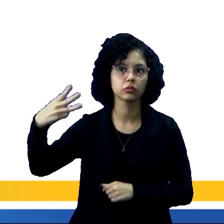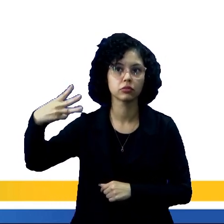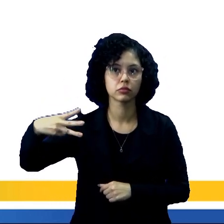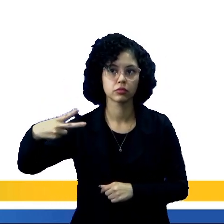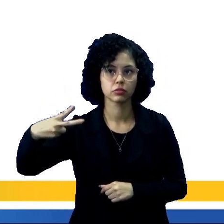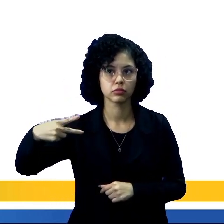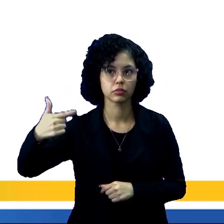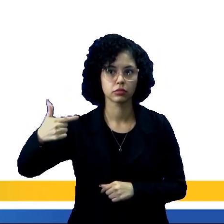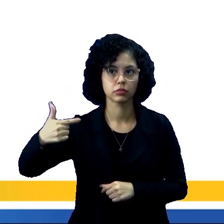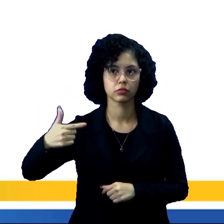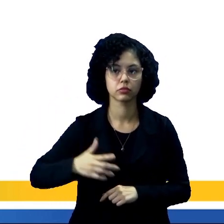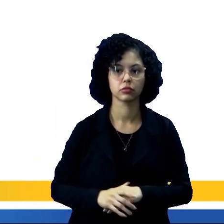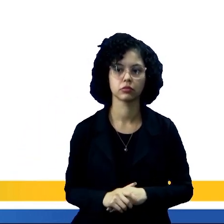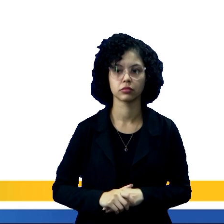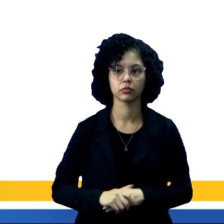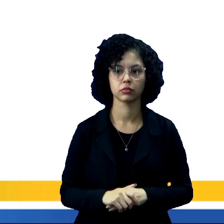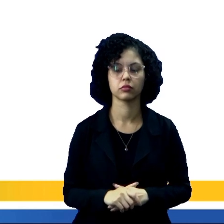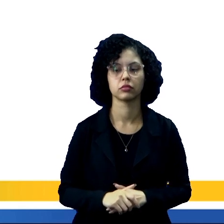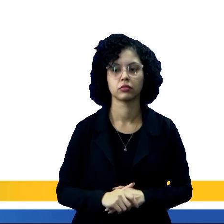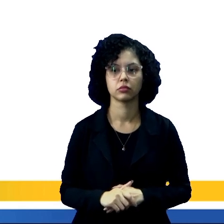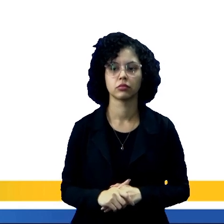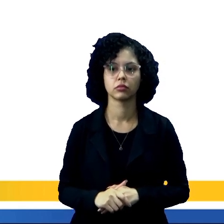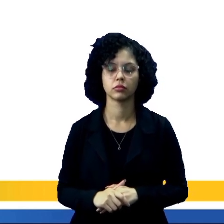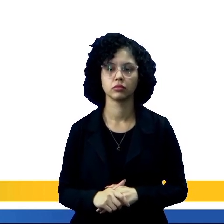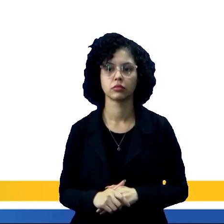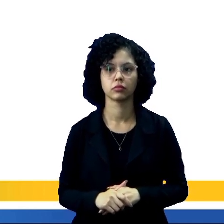659,4 centímetros quadrados.